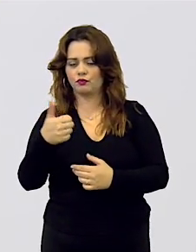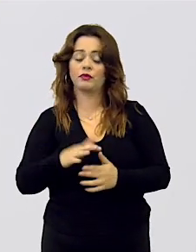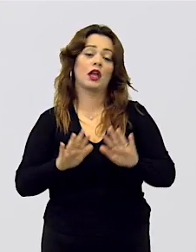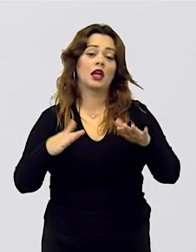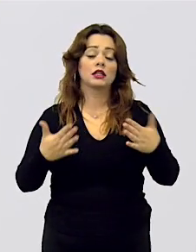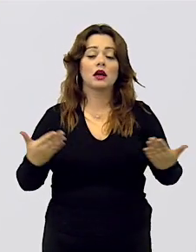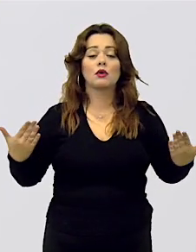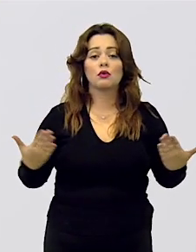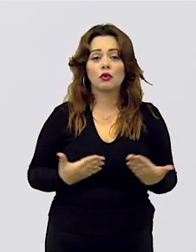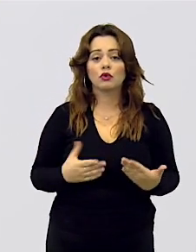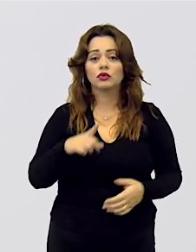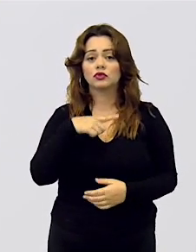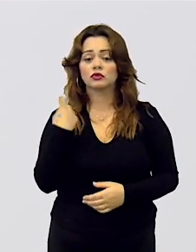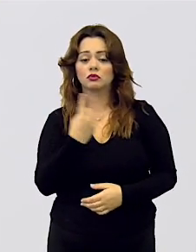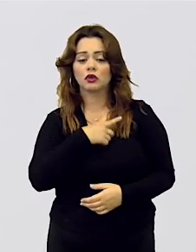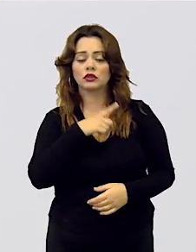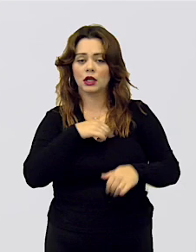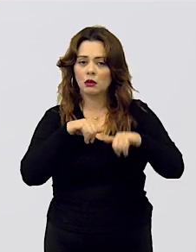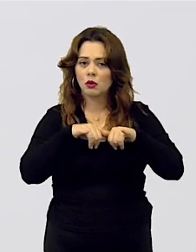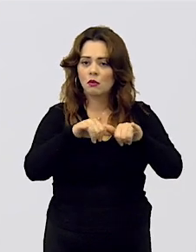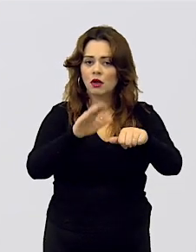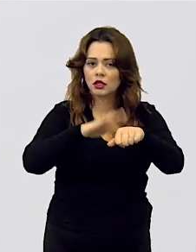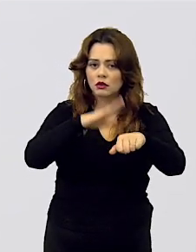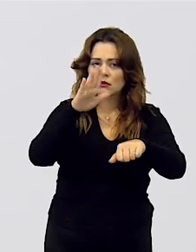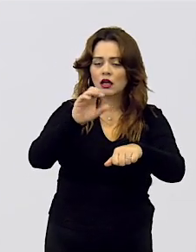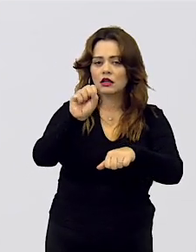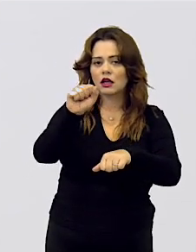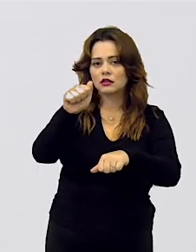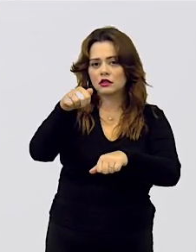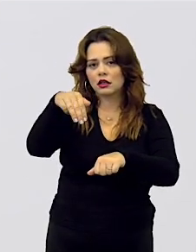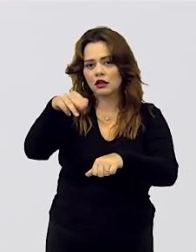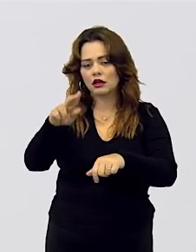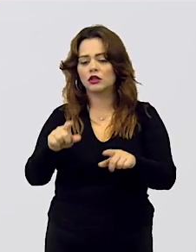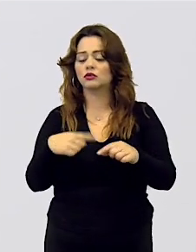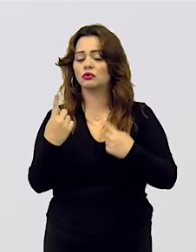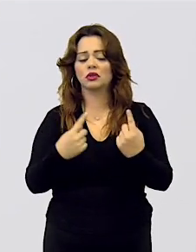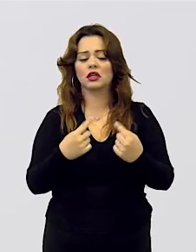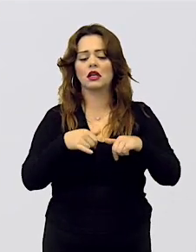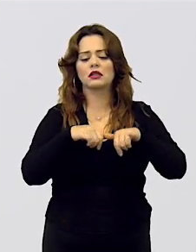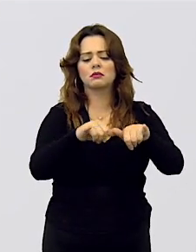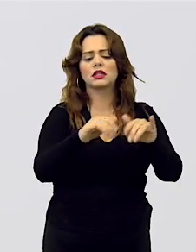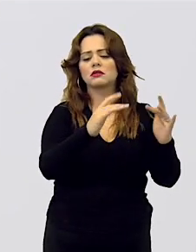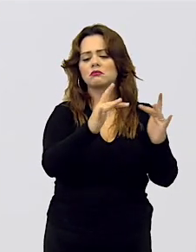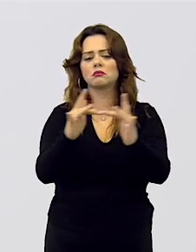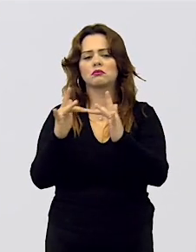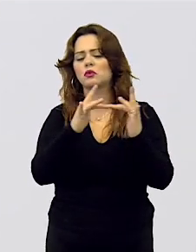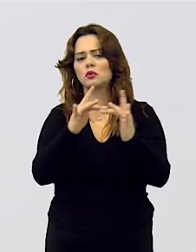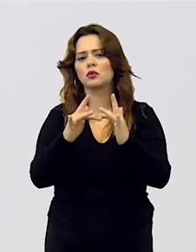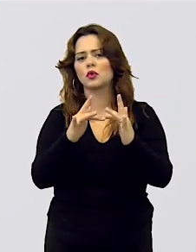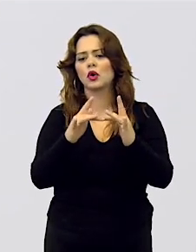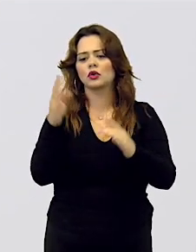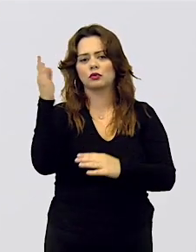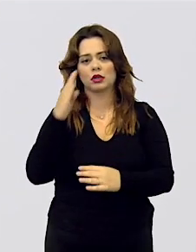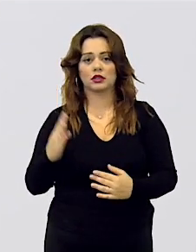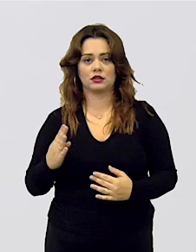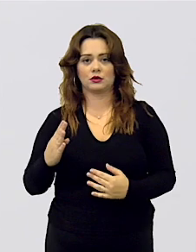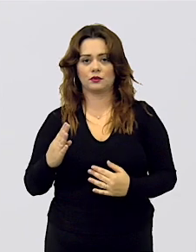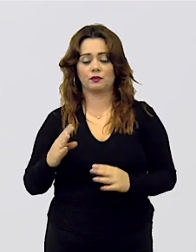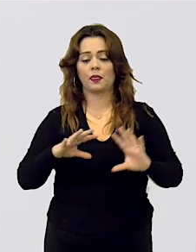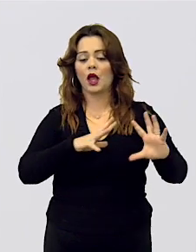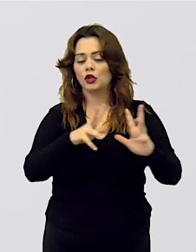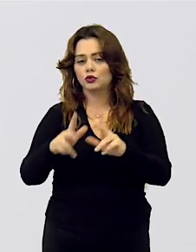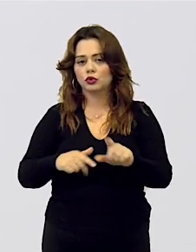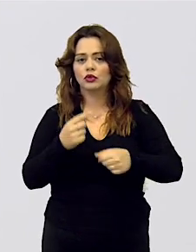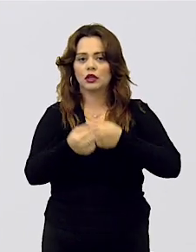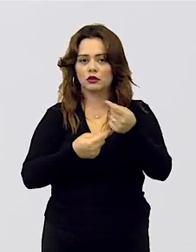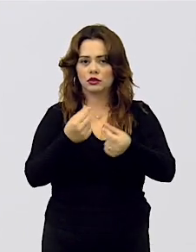hoje nós temos mais comércio com alguns países da ceando o que com parceiros comerciais tradicionais do Brasil a ascensão